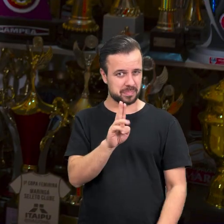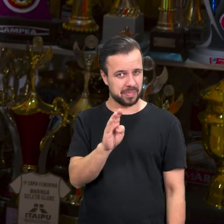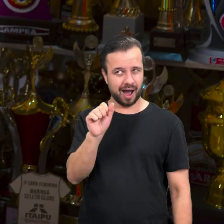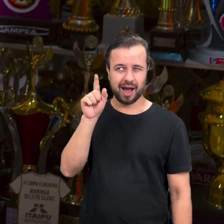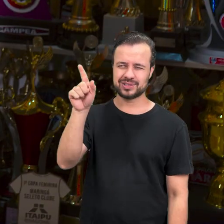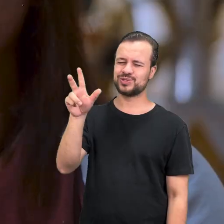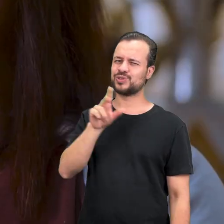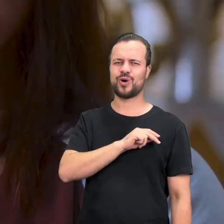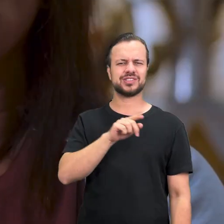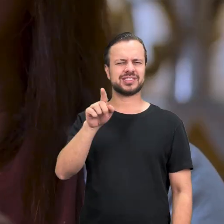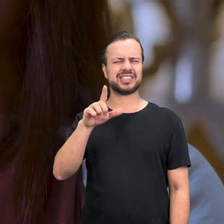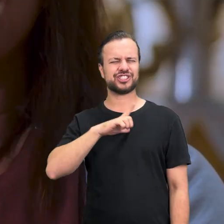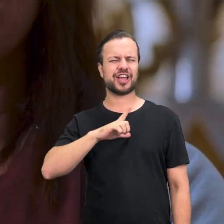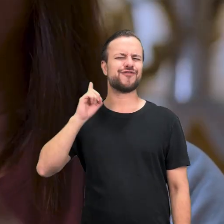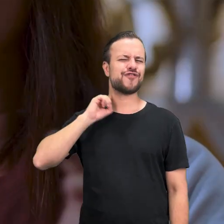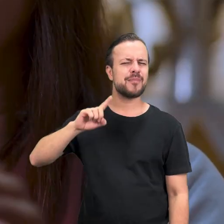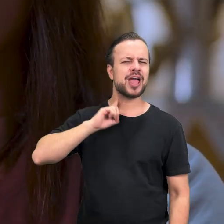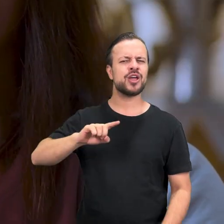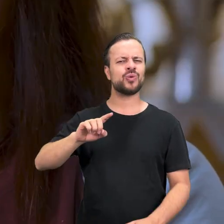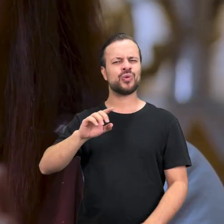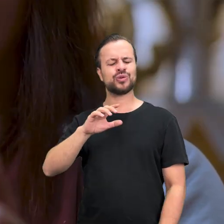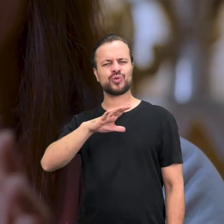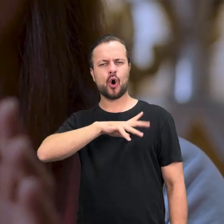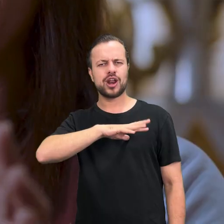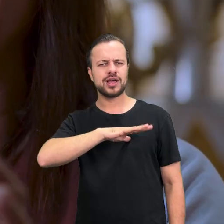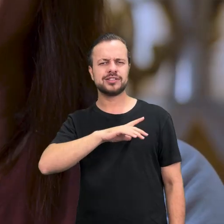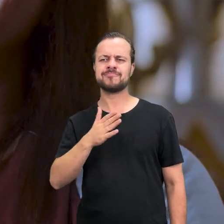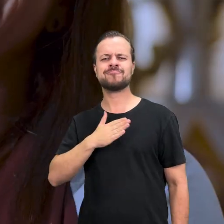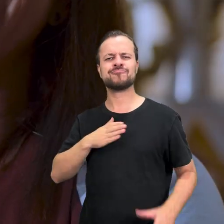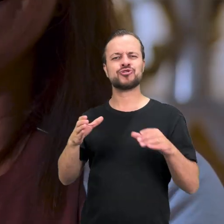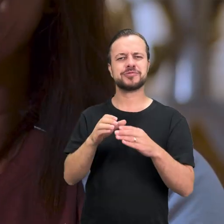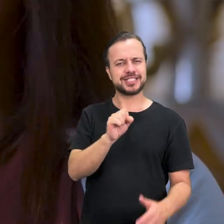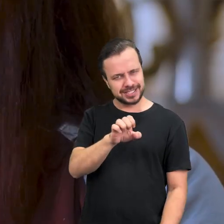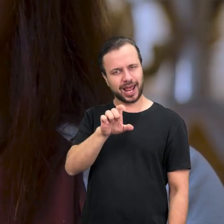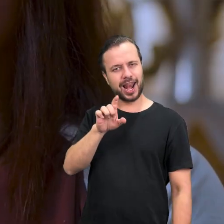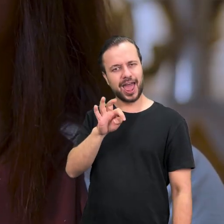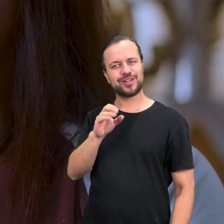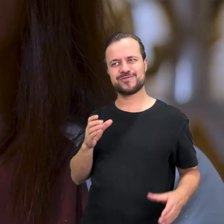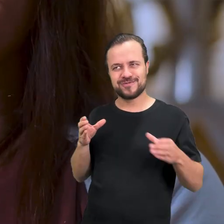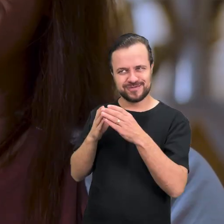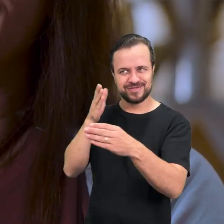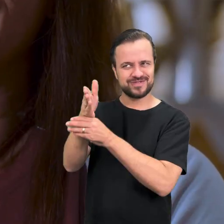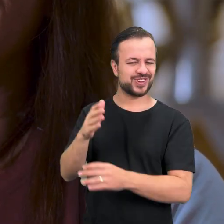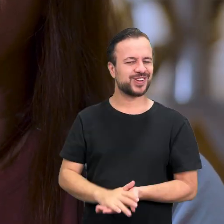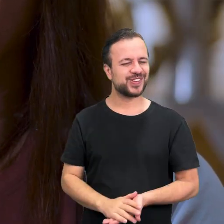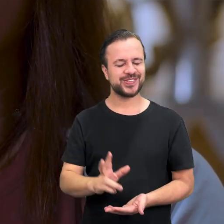foi uma loucura, era Flamengo, Corinthians, só time grandes e o Seleto estava lá, né? Então, para nós foi,